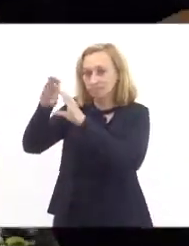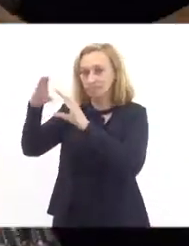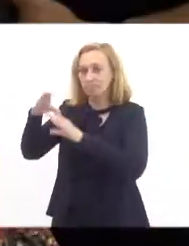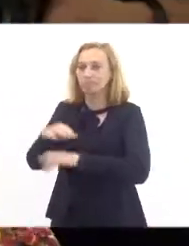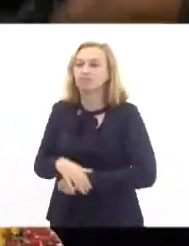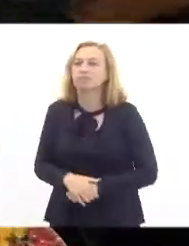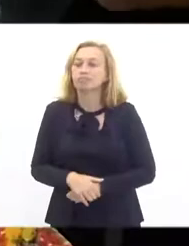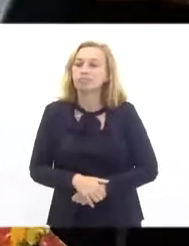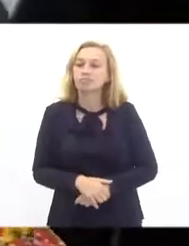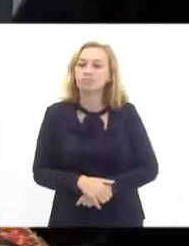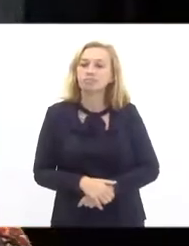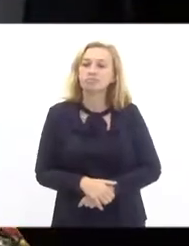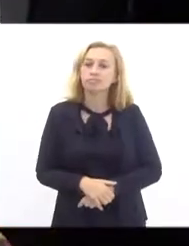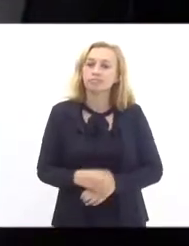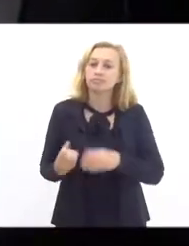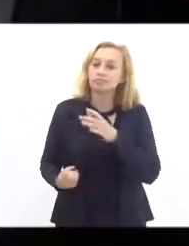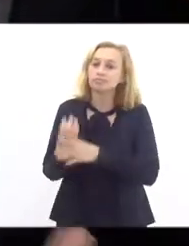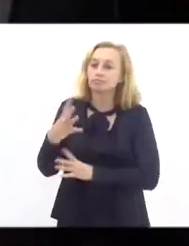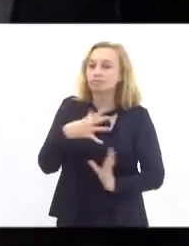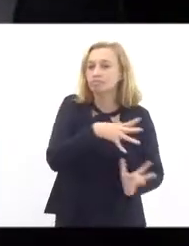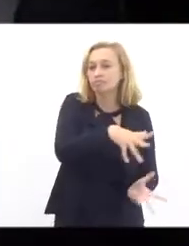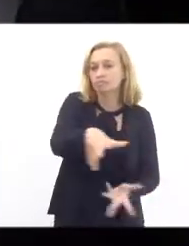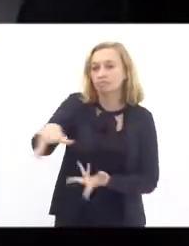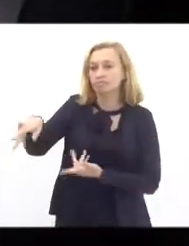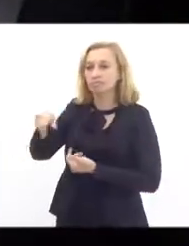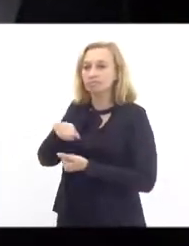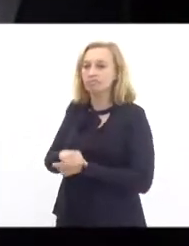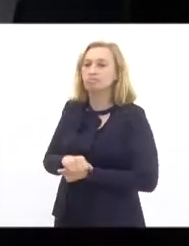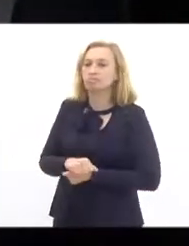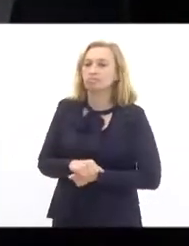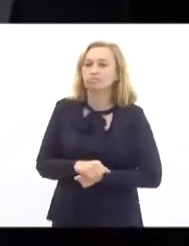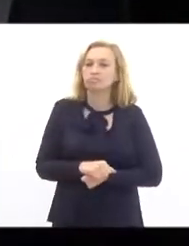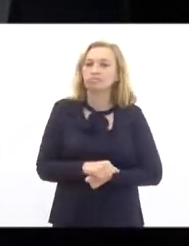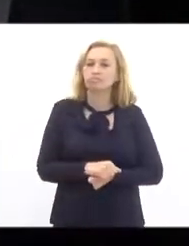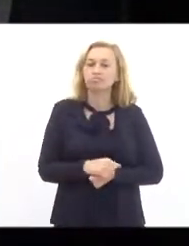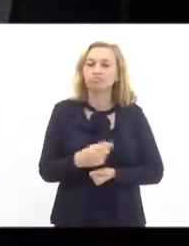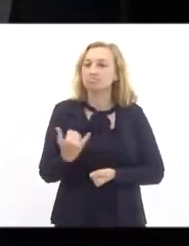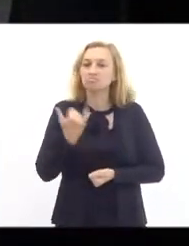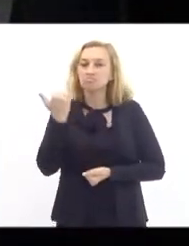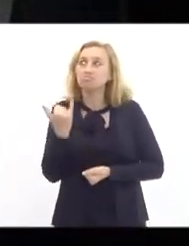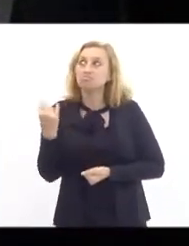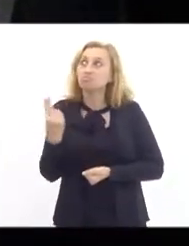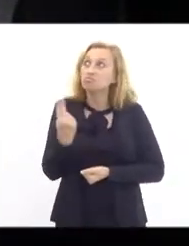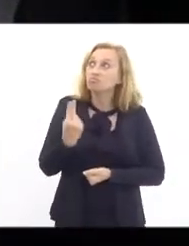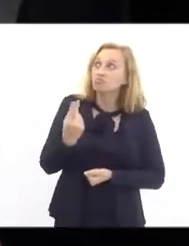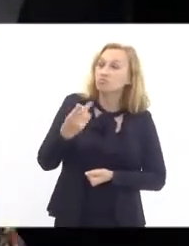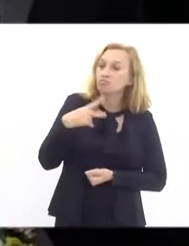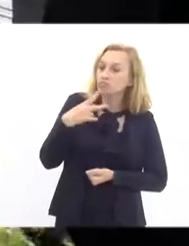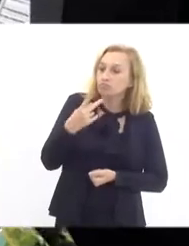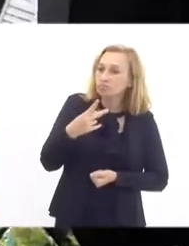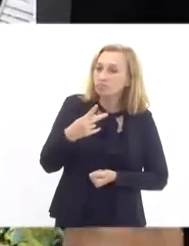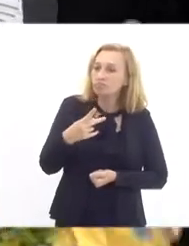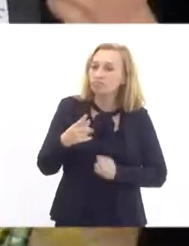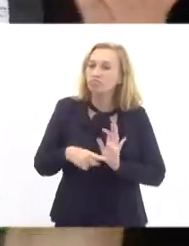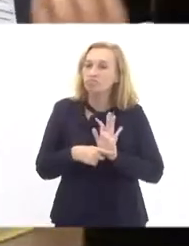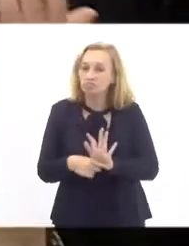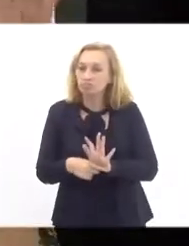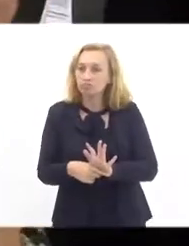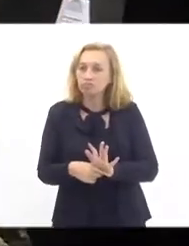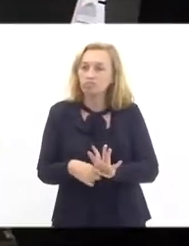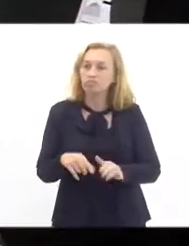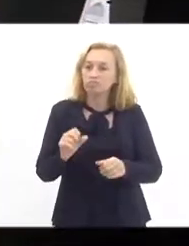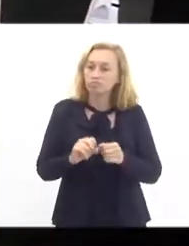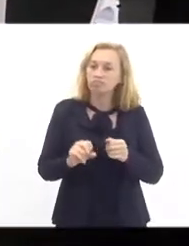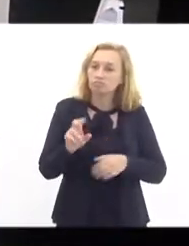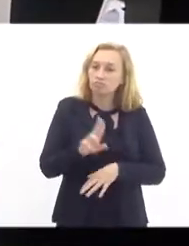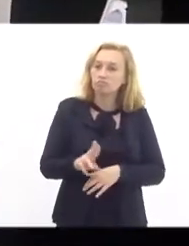Gleise, né? O Criador do Universo está... não importa qual é o nome que nós chamamos, está conspirando a favor disso. E vamos fazer